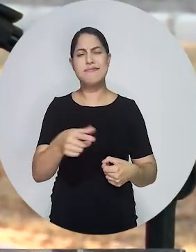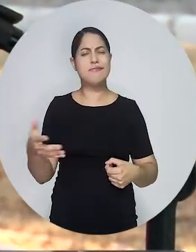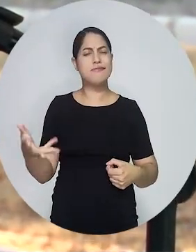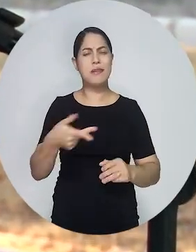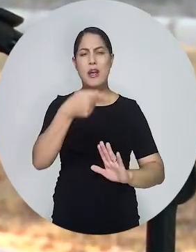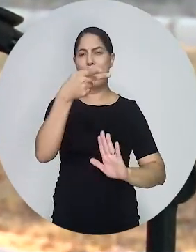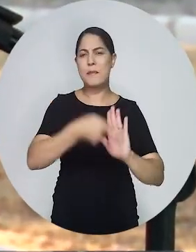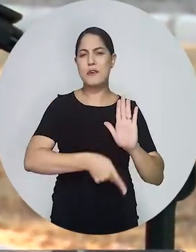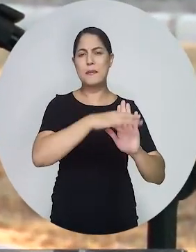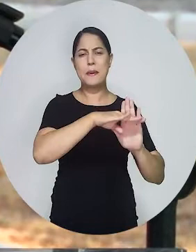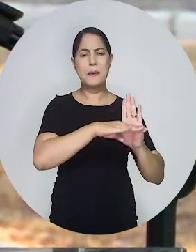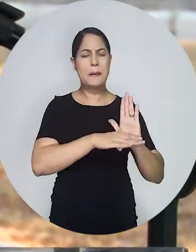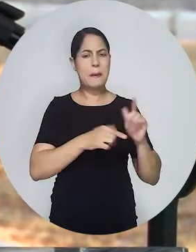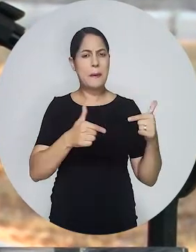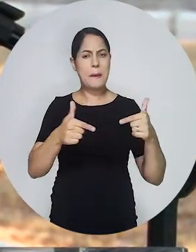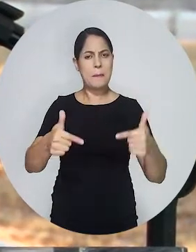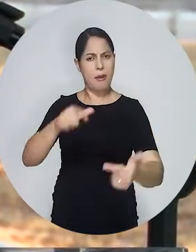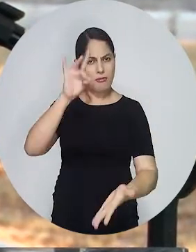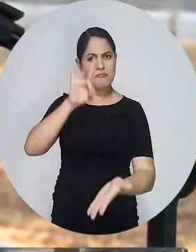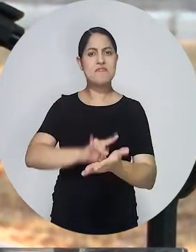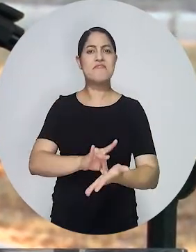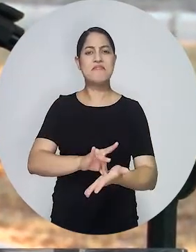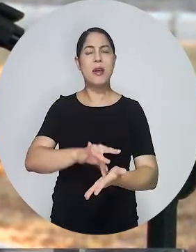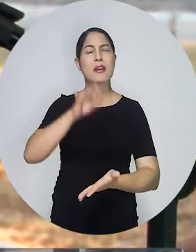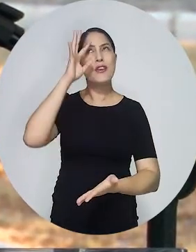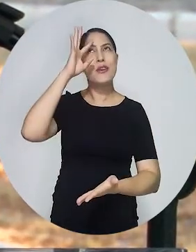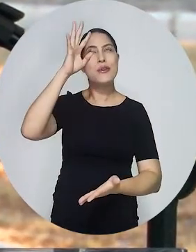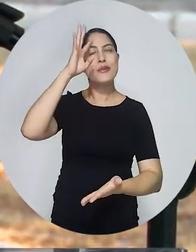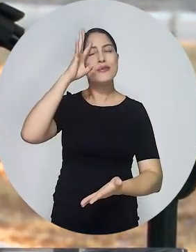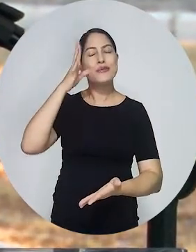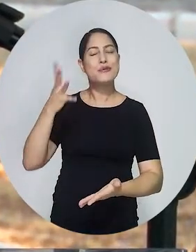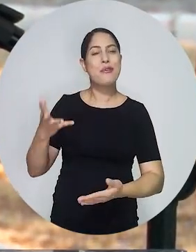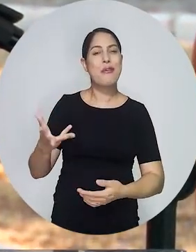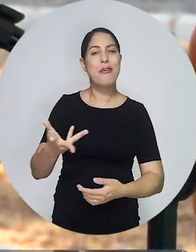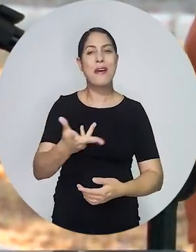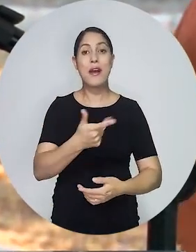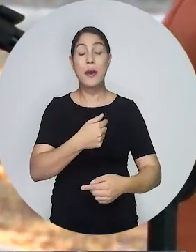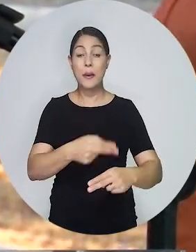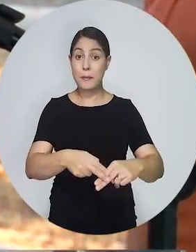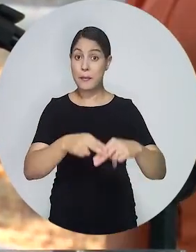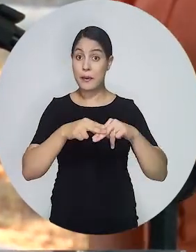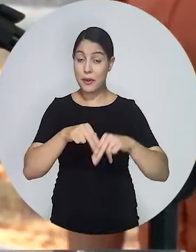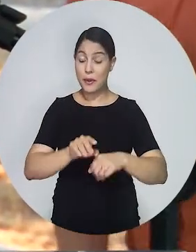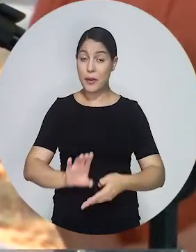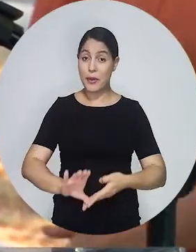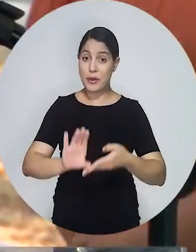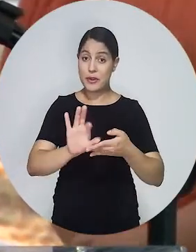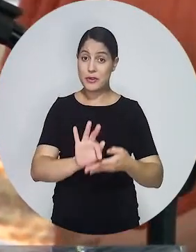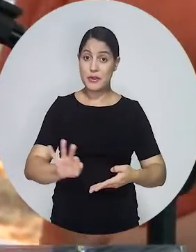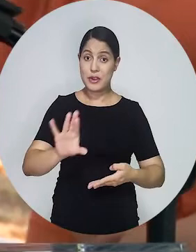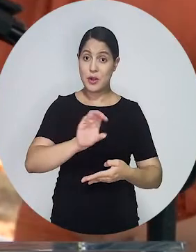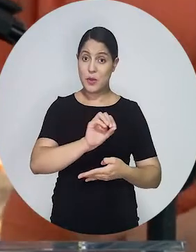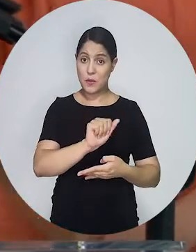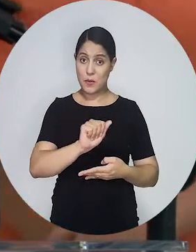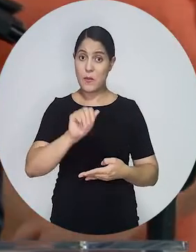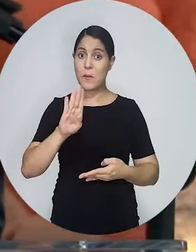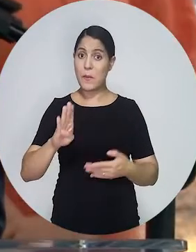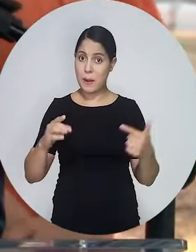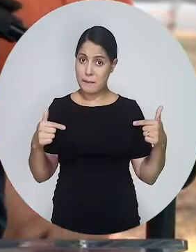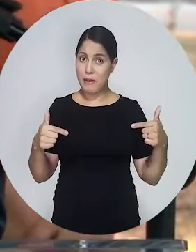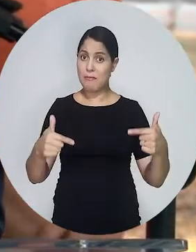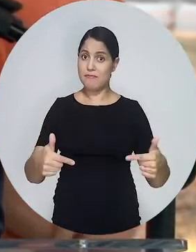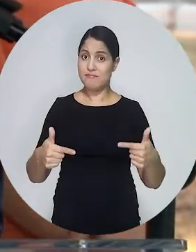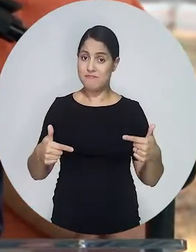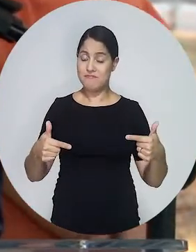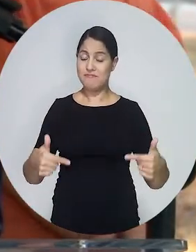materialização não só de um projeto, mas a materialização de um sonho, que era poder desencastelar o Conselho Federal da